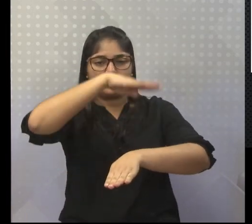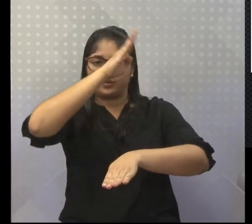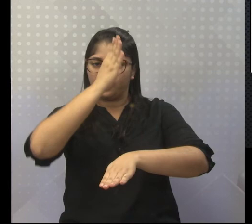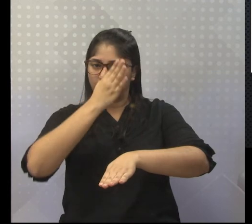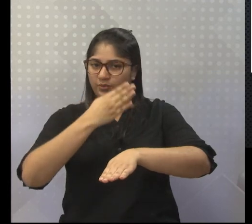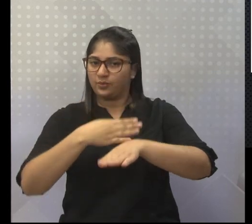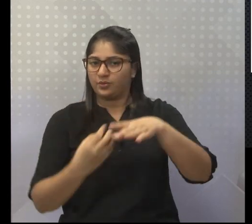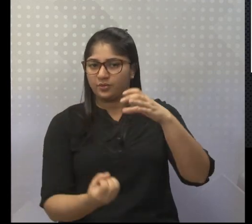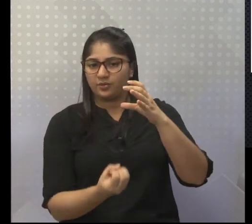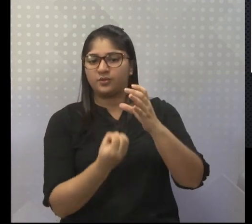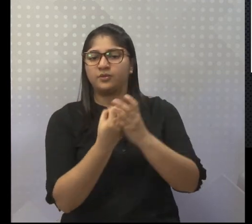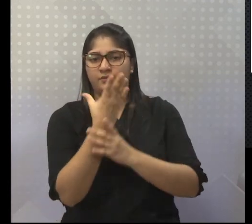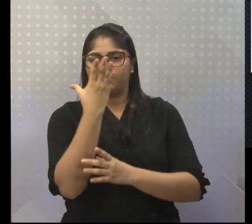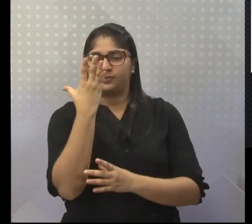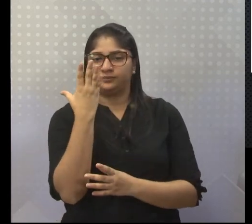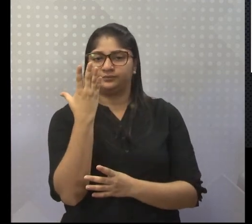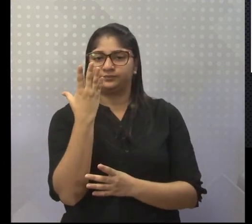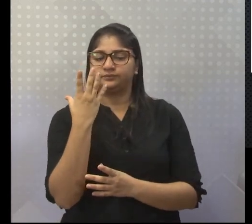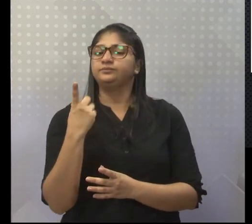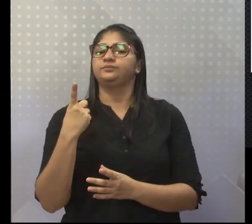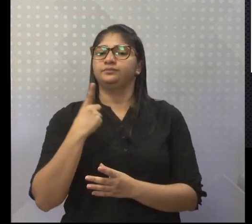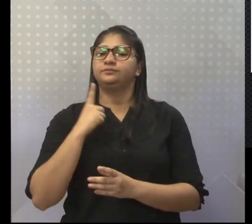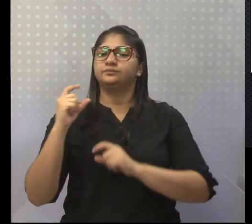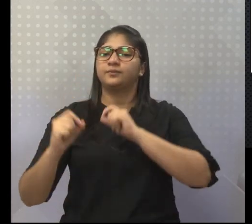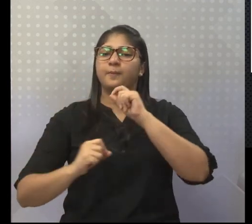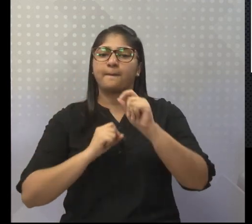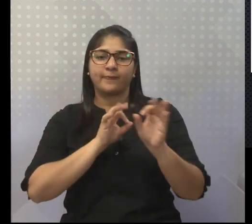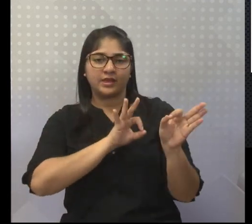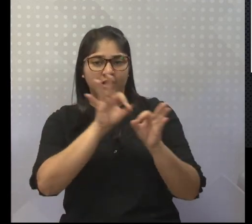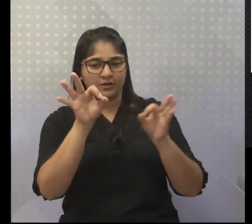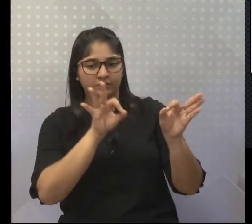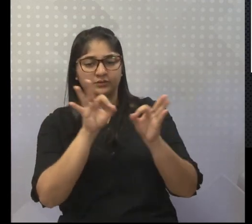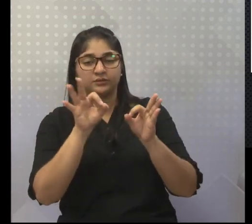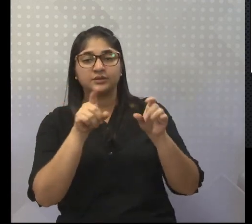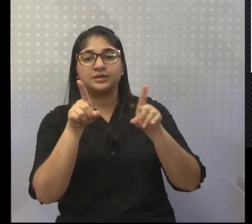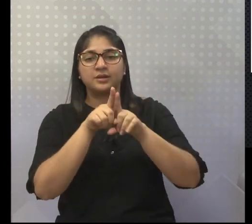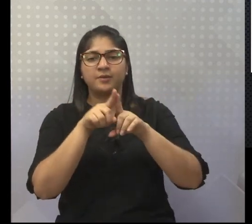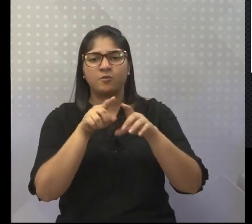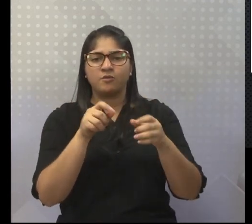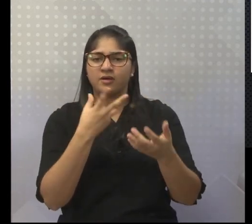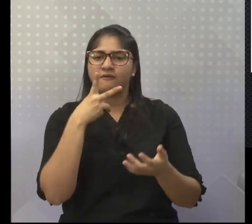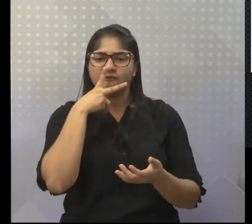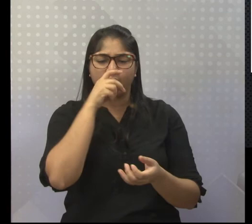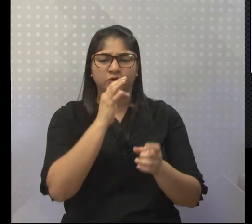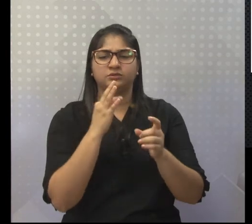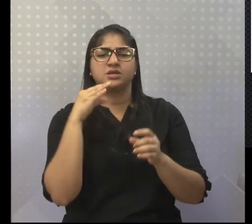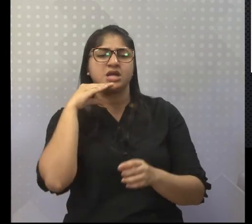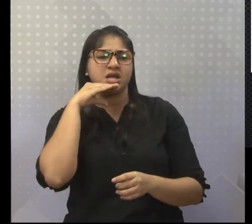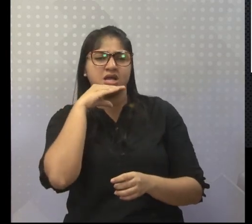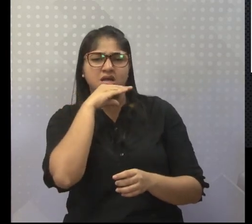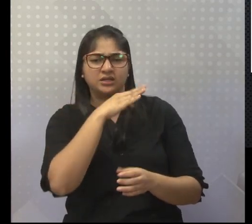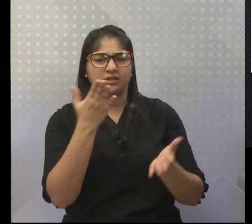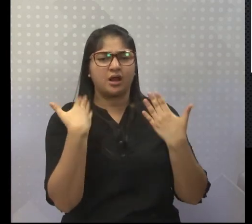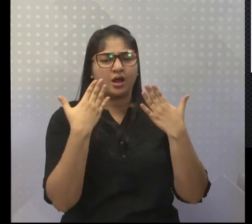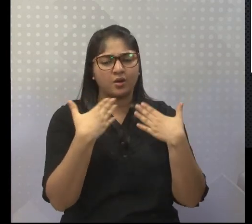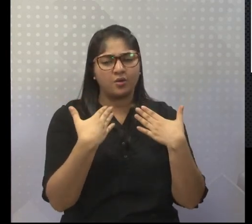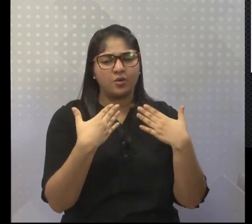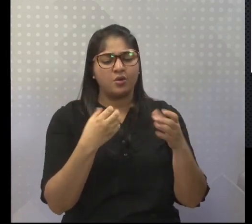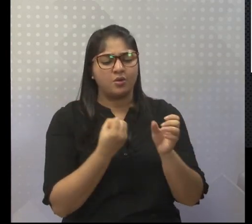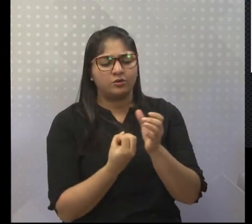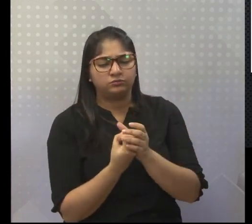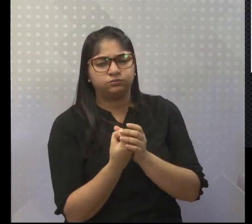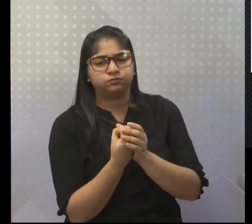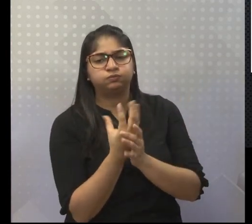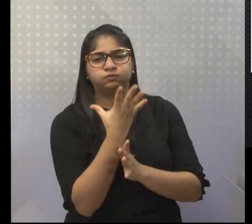andes aqui além dessa formação acontece também a liberação de pressão a liberação de calor e aí a gente